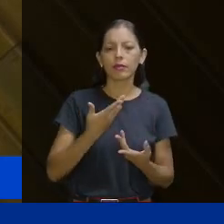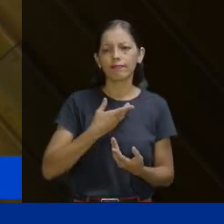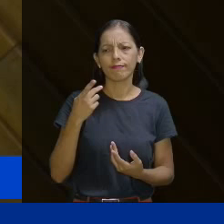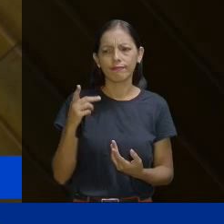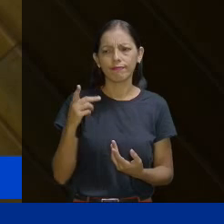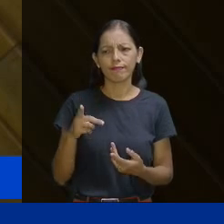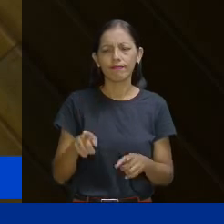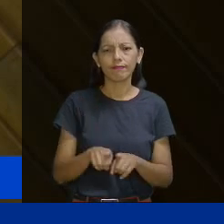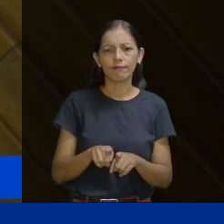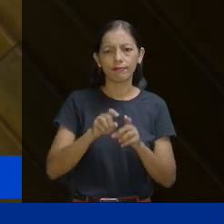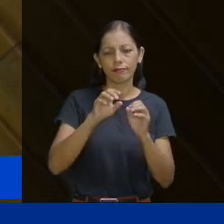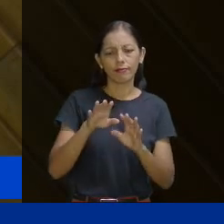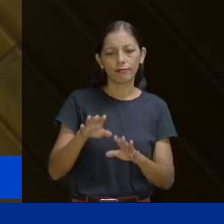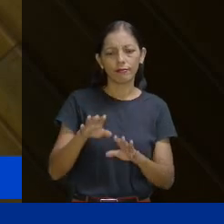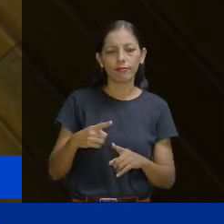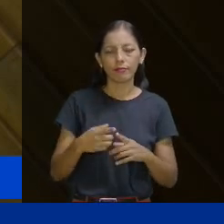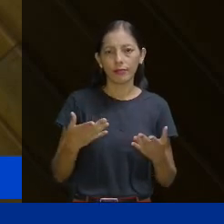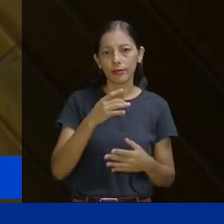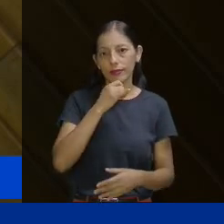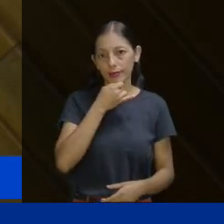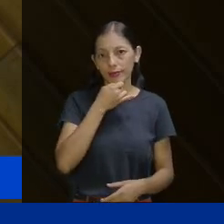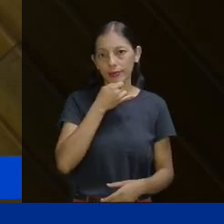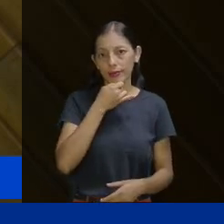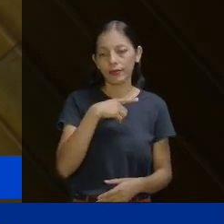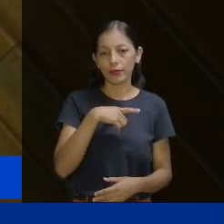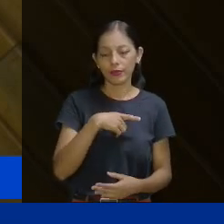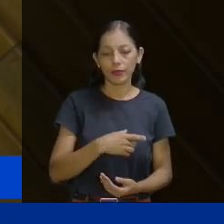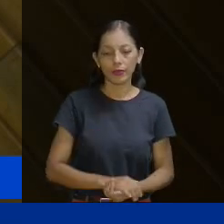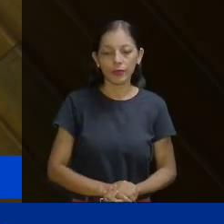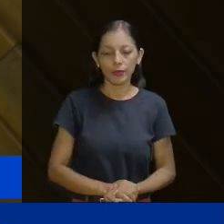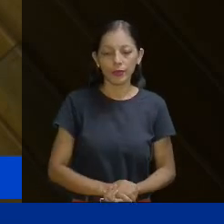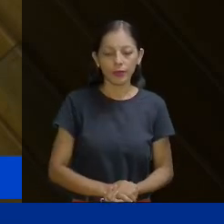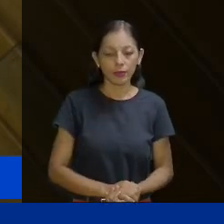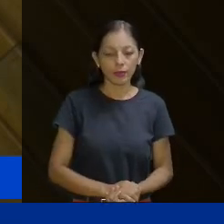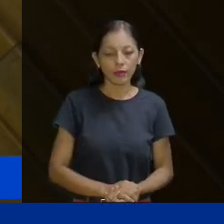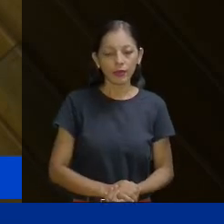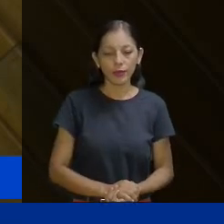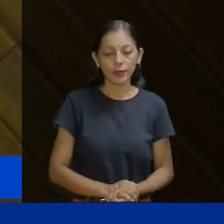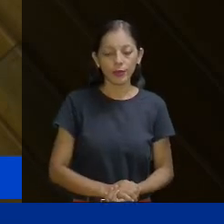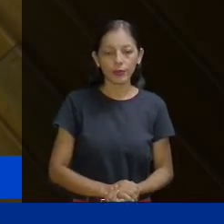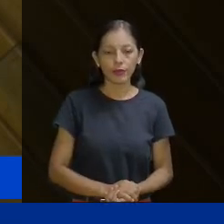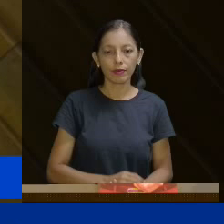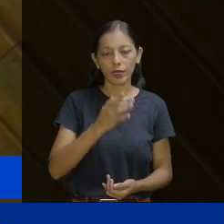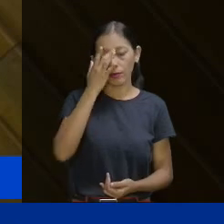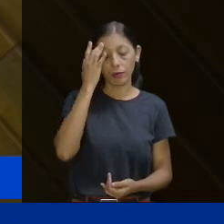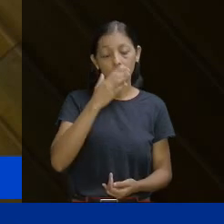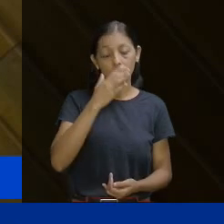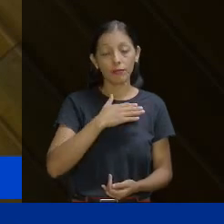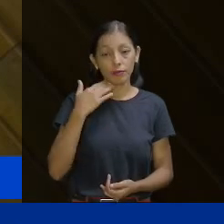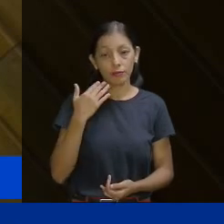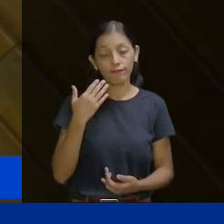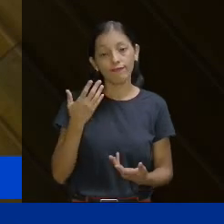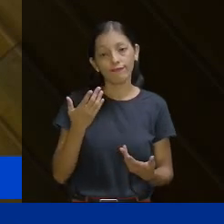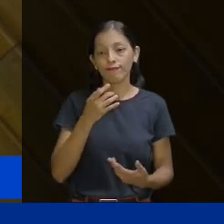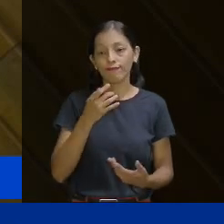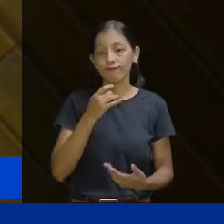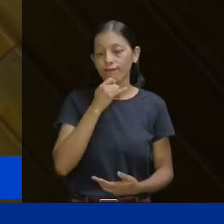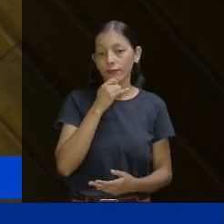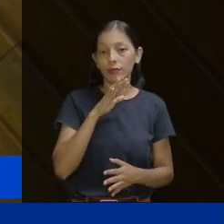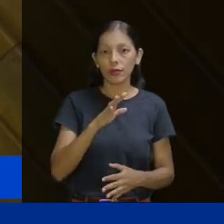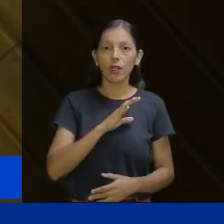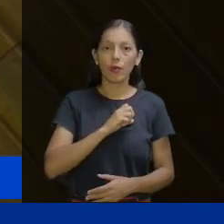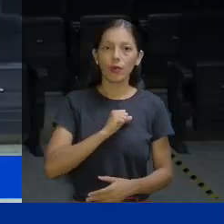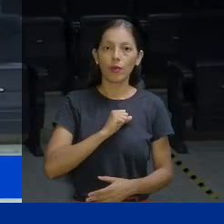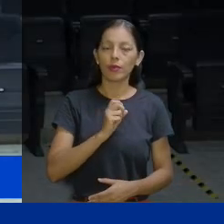vida leva as pessoas, mas o amor sempre fica. Agradeço ao desembargador e